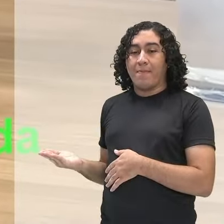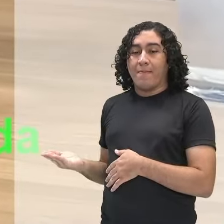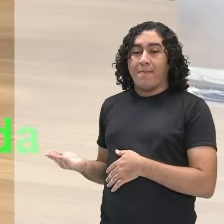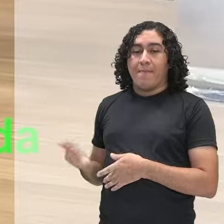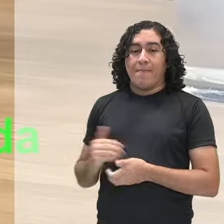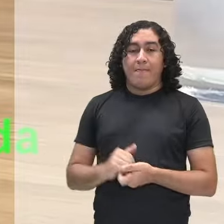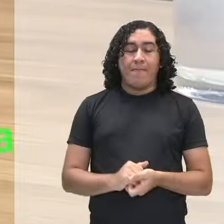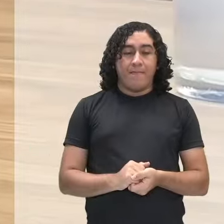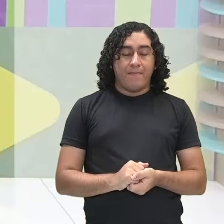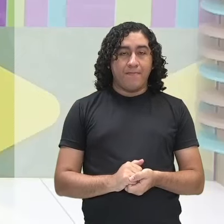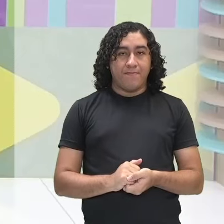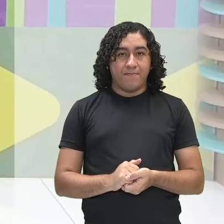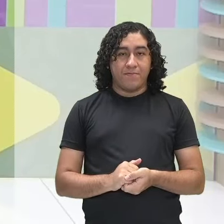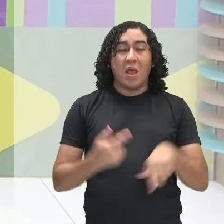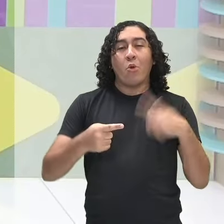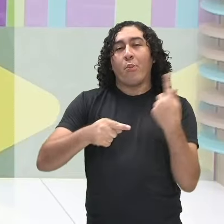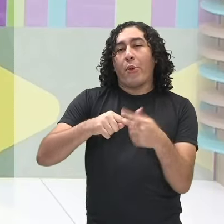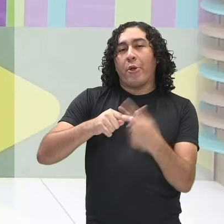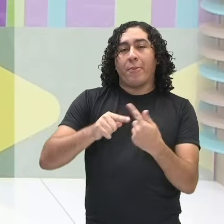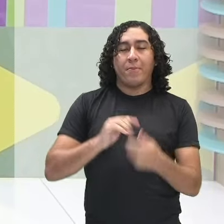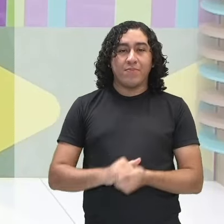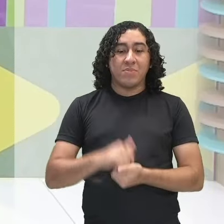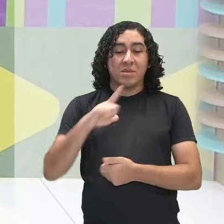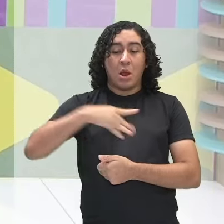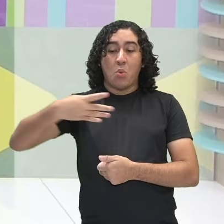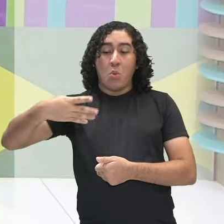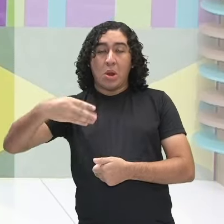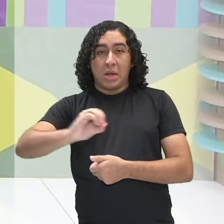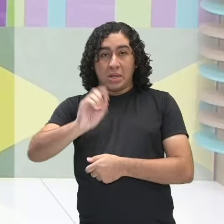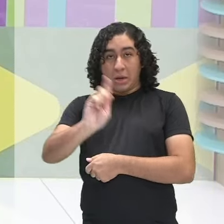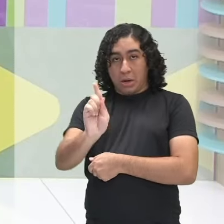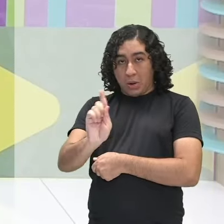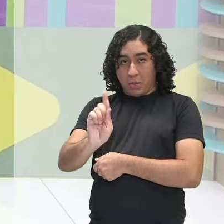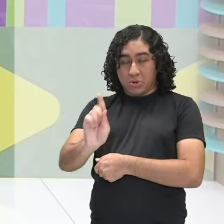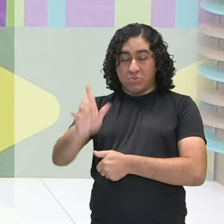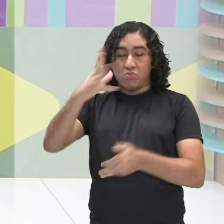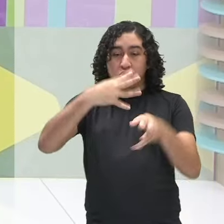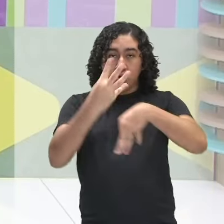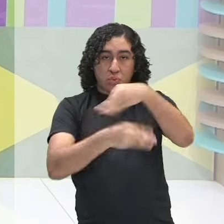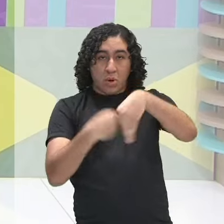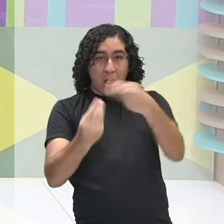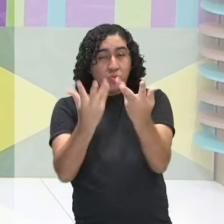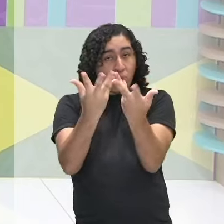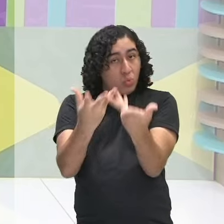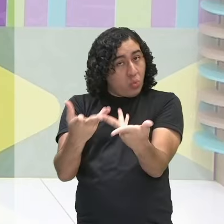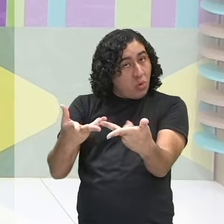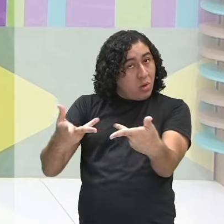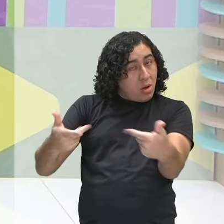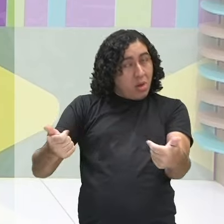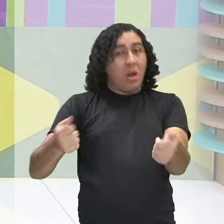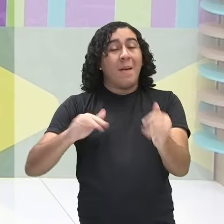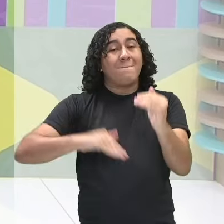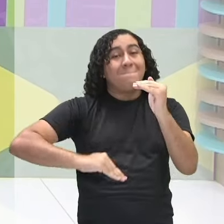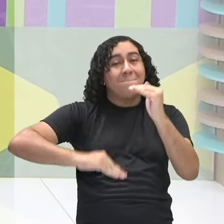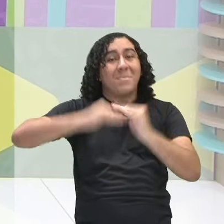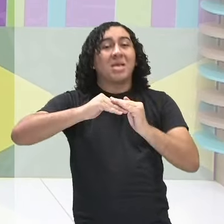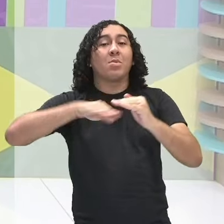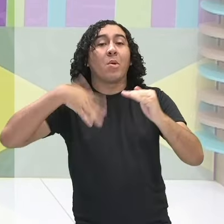supersaturada. Por quê? Porque tem 40 gramas dissolvidos completamente. E qual é a máxima